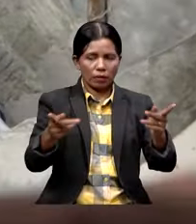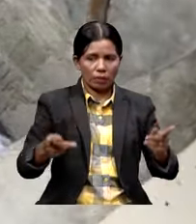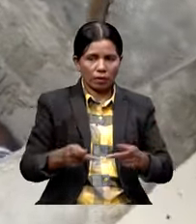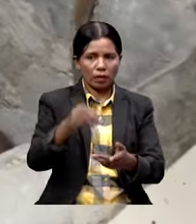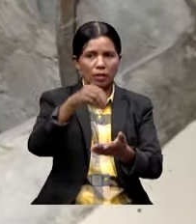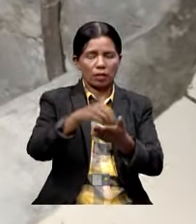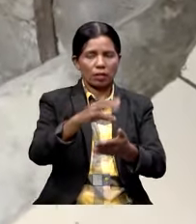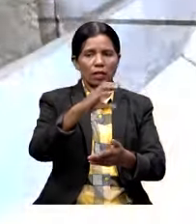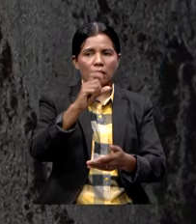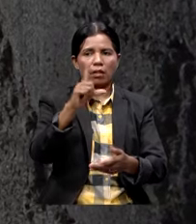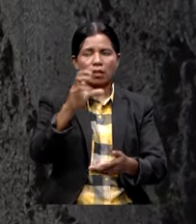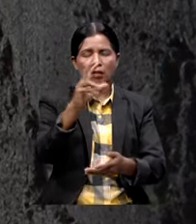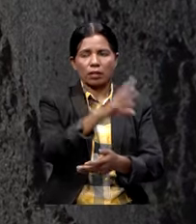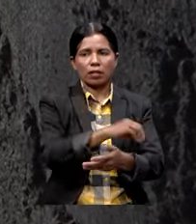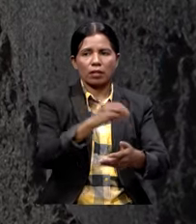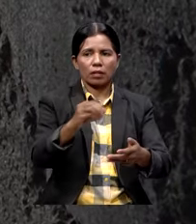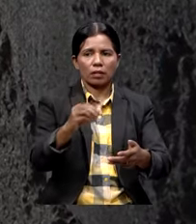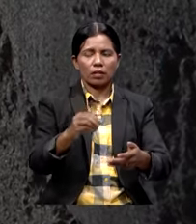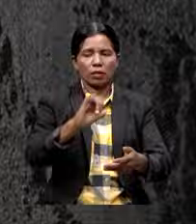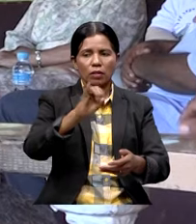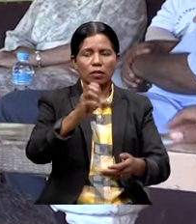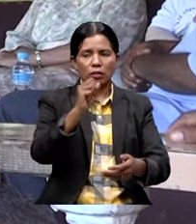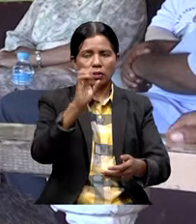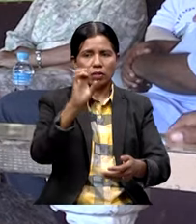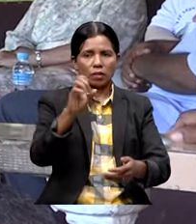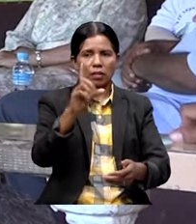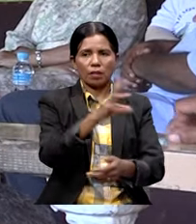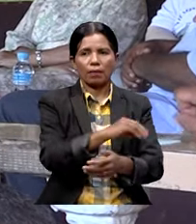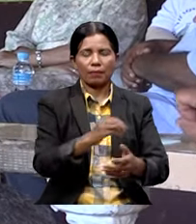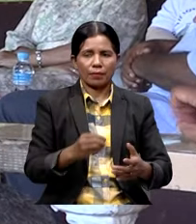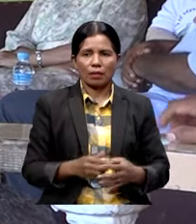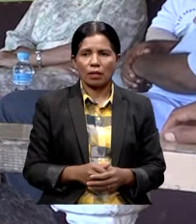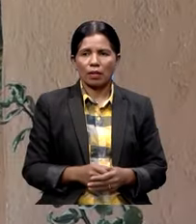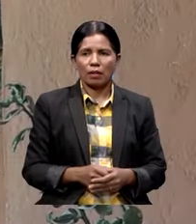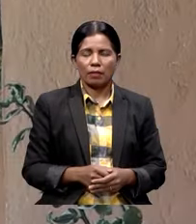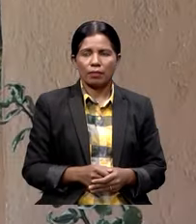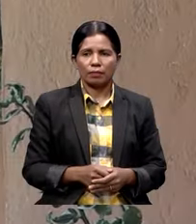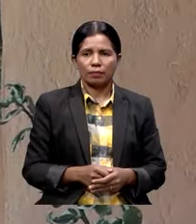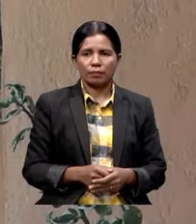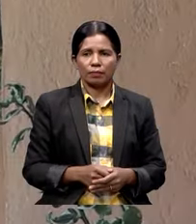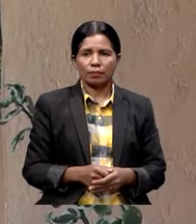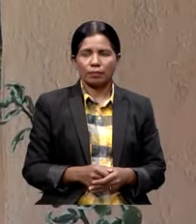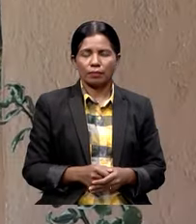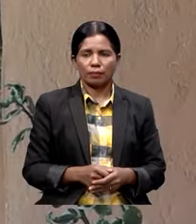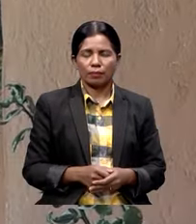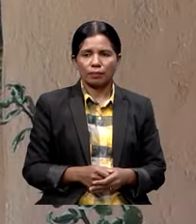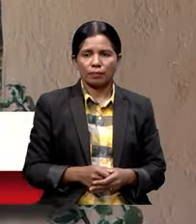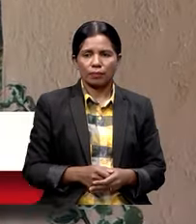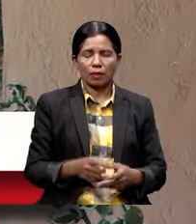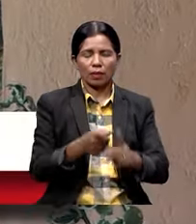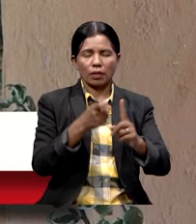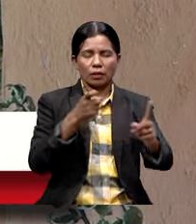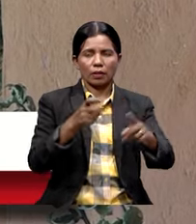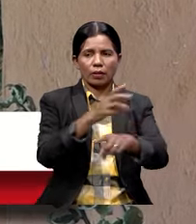localiza Cacaulidun e a residência saudoso José Cássio Tillman. Esta final é uma rupa ba a Amnistia Internacional